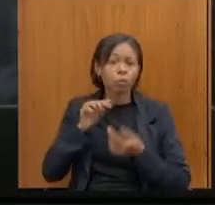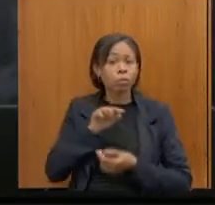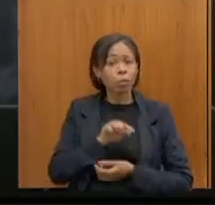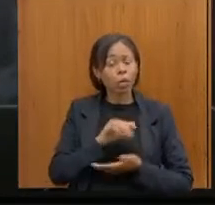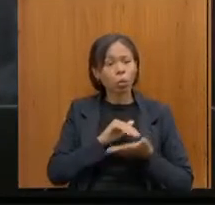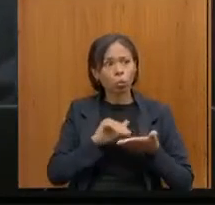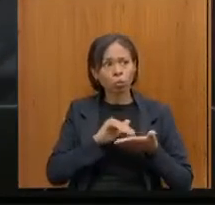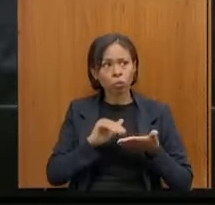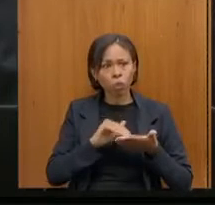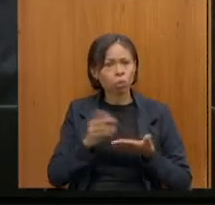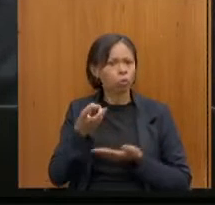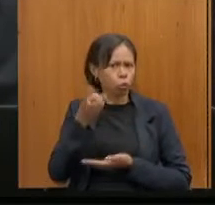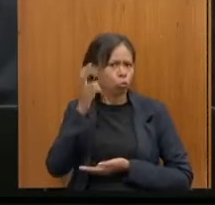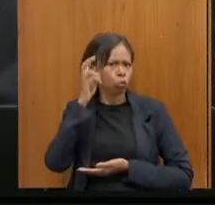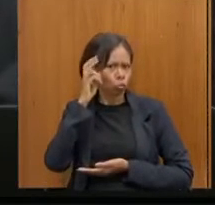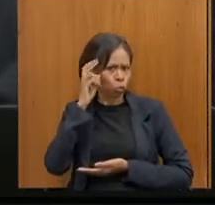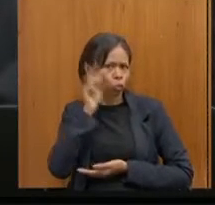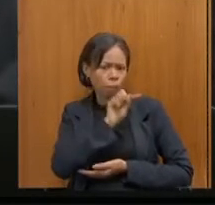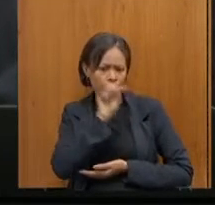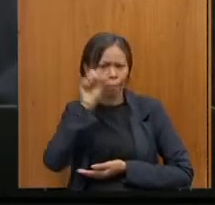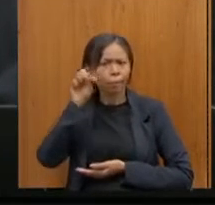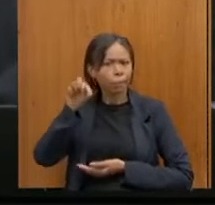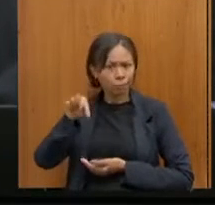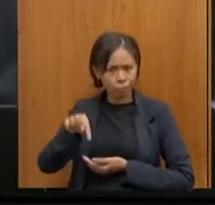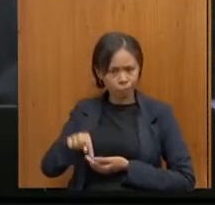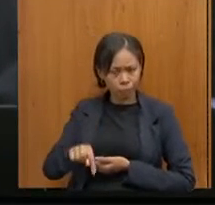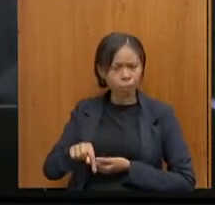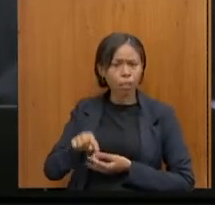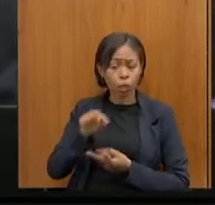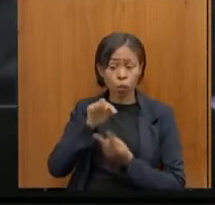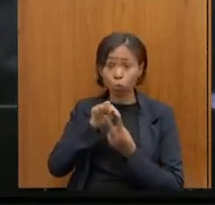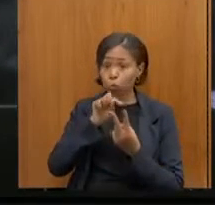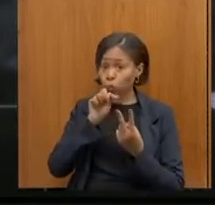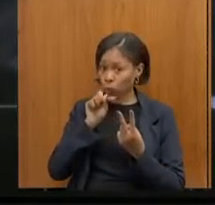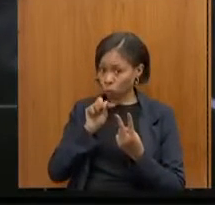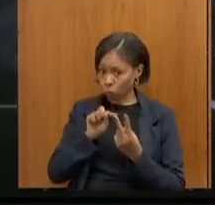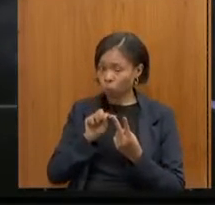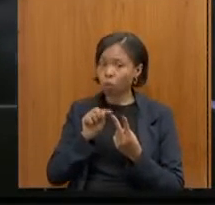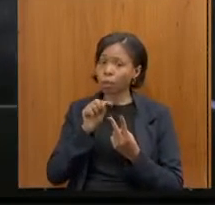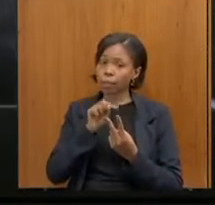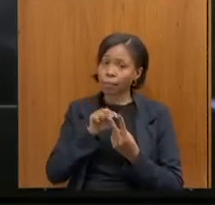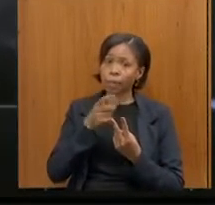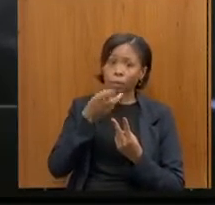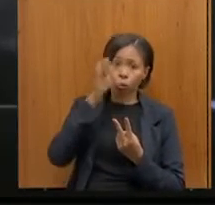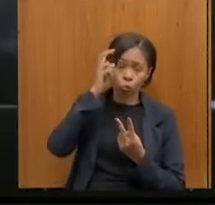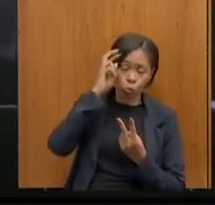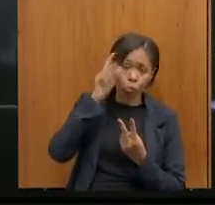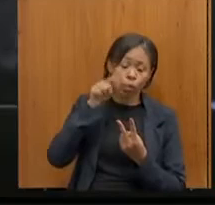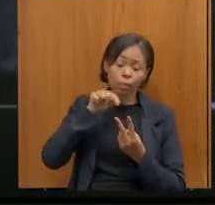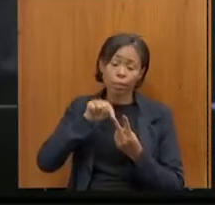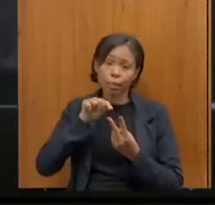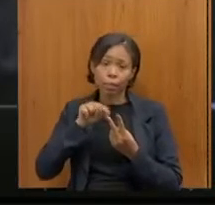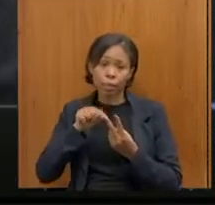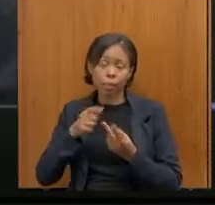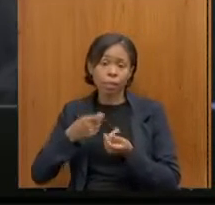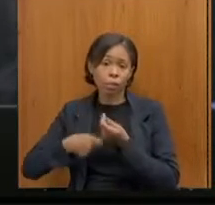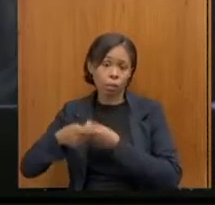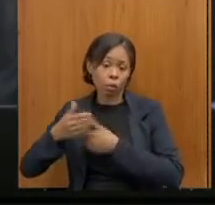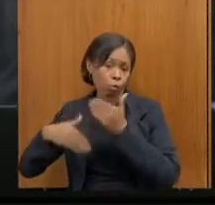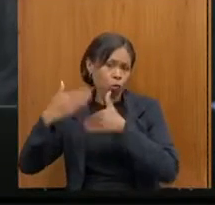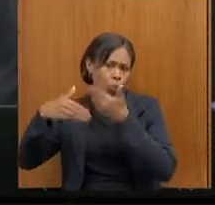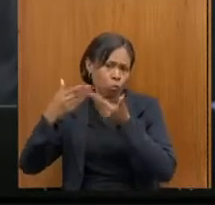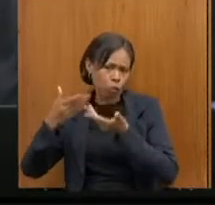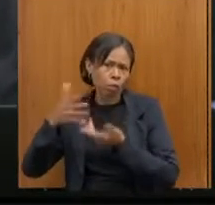adjunto da cultura senhor Bernardo Silviane o senhor Douglas cabelo secretário de desenvolvimento Regional subsecretário de desenvolvimento